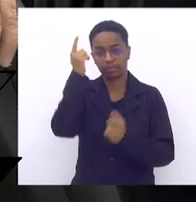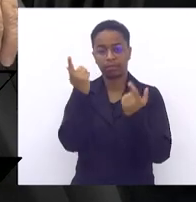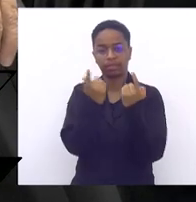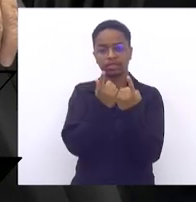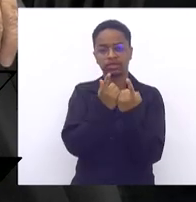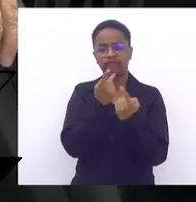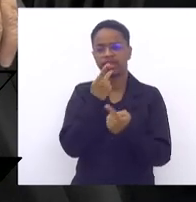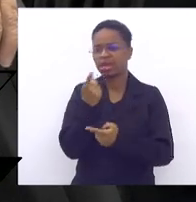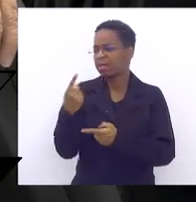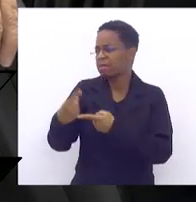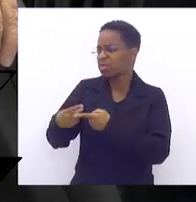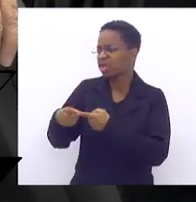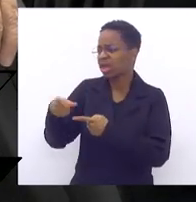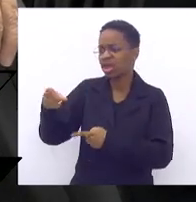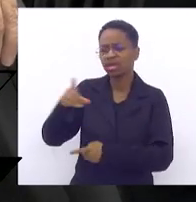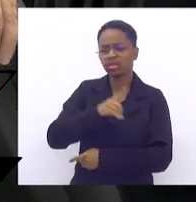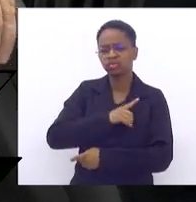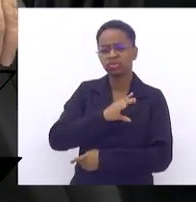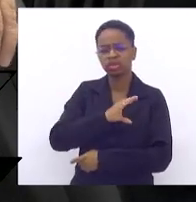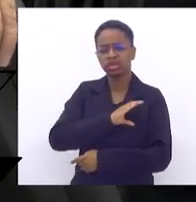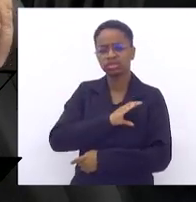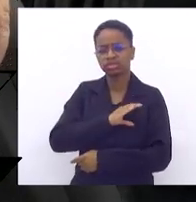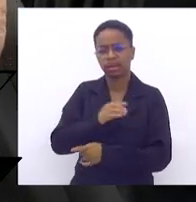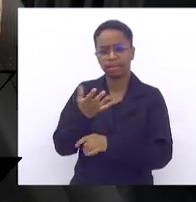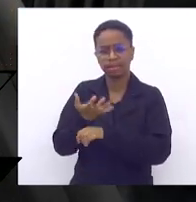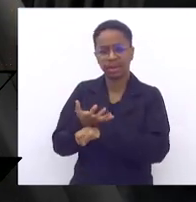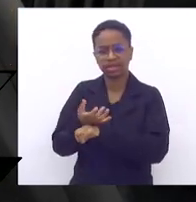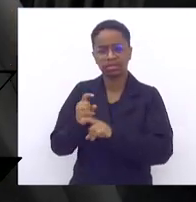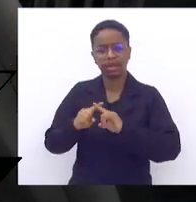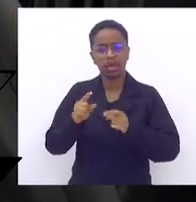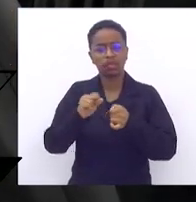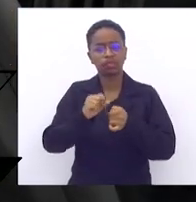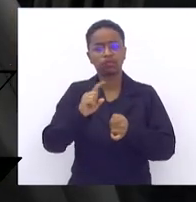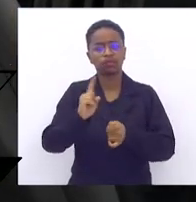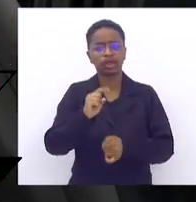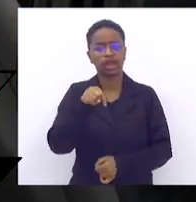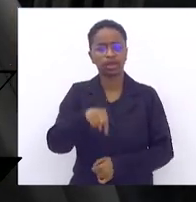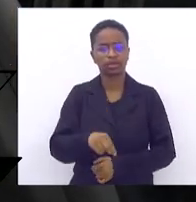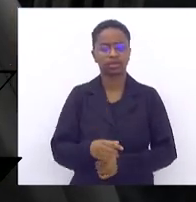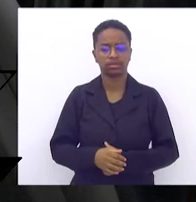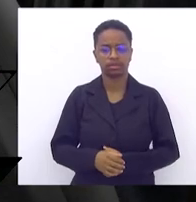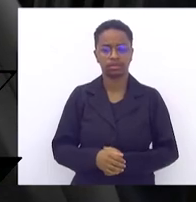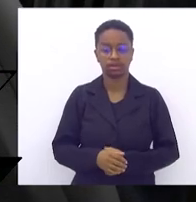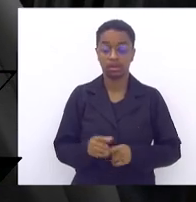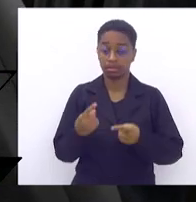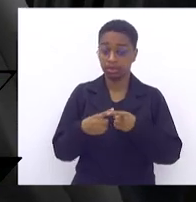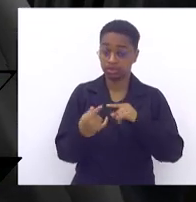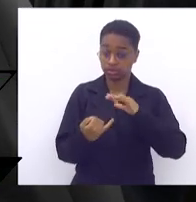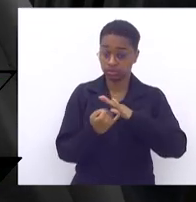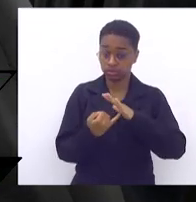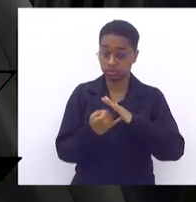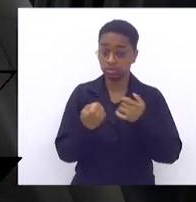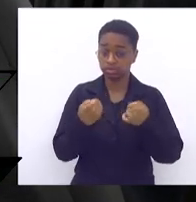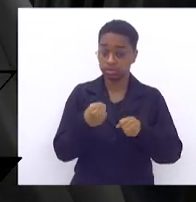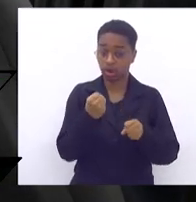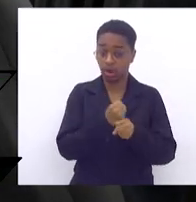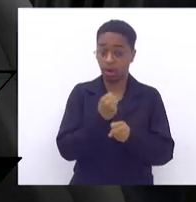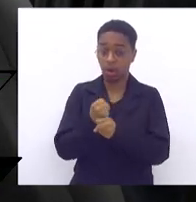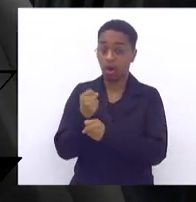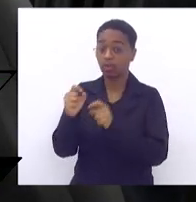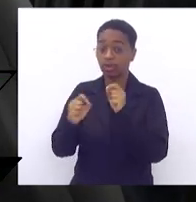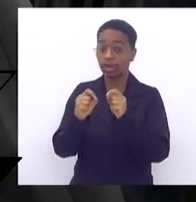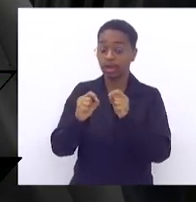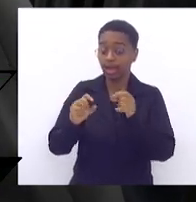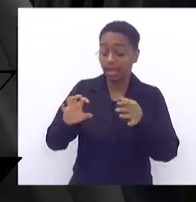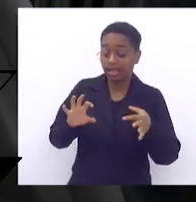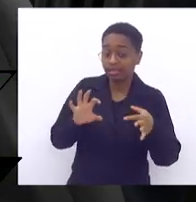que fez em Caxias esta praça e não fez em Magé? O Instituto é para fazer as obras de